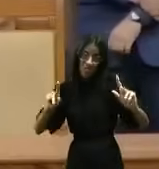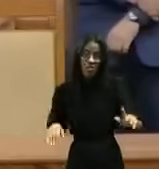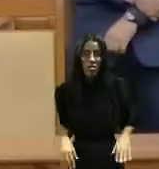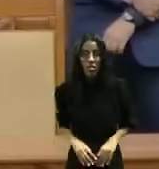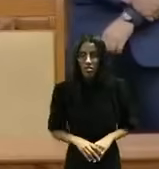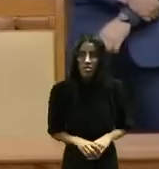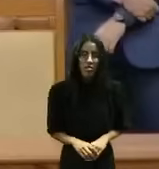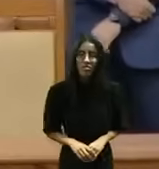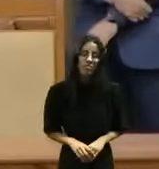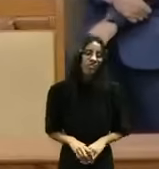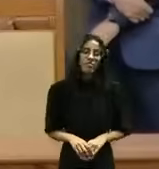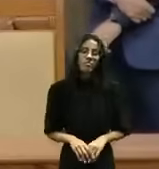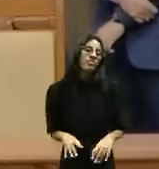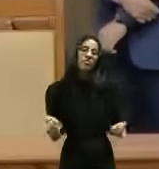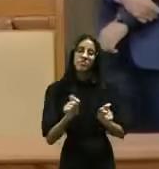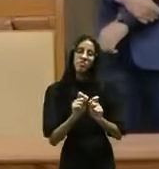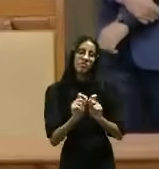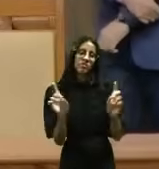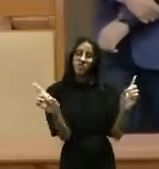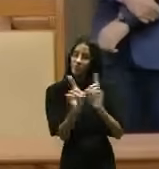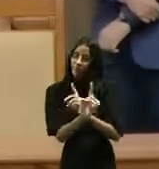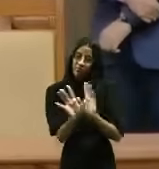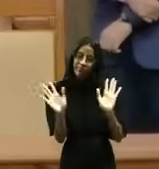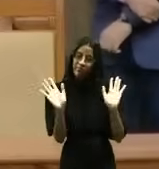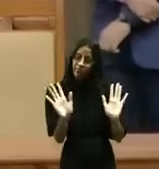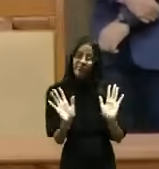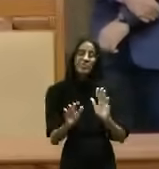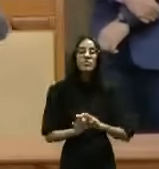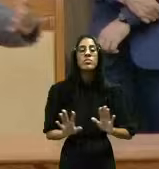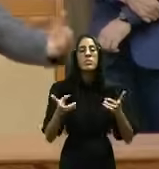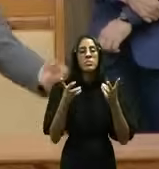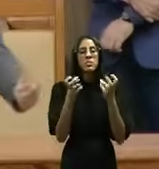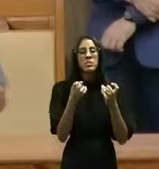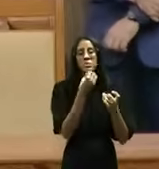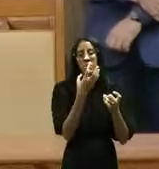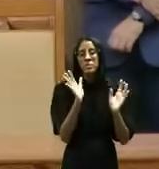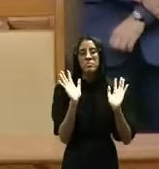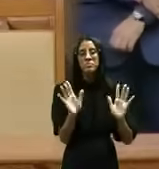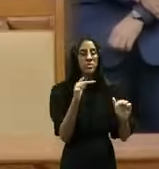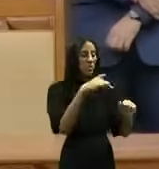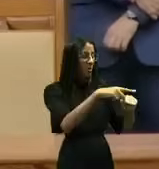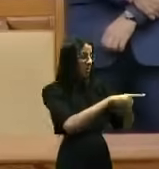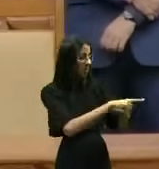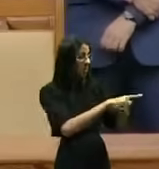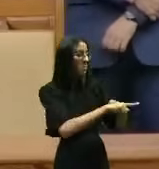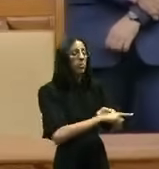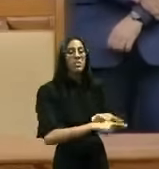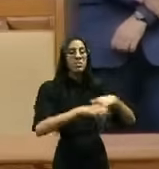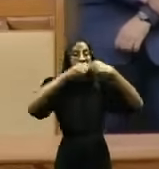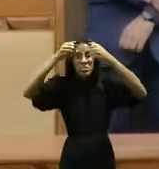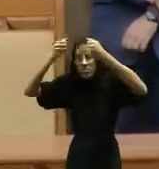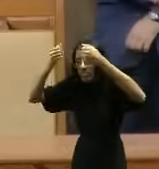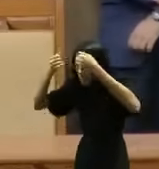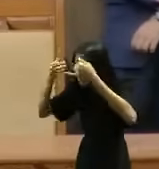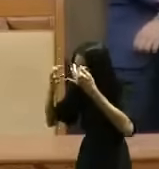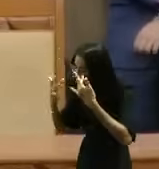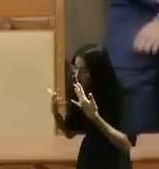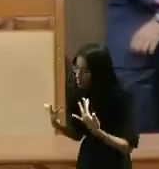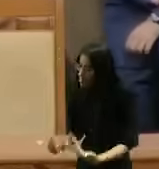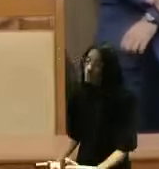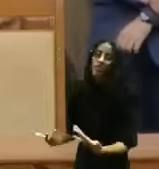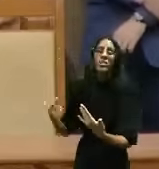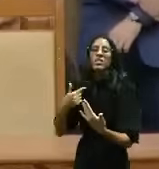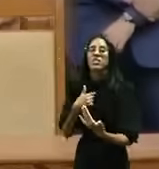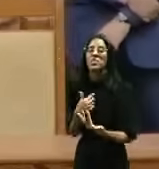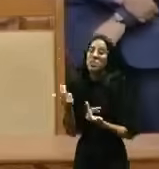irmão Pronto Olha observem bem que o Pedro foi explicar para esses cabeça fechada Ele também disse eu era